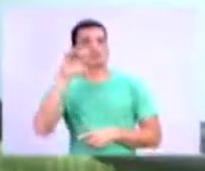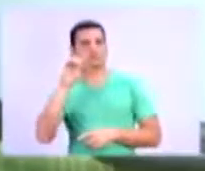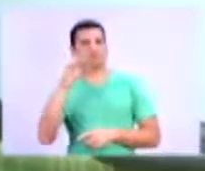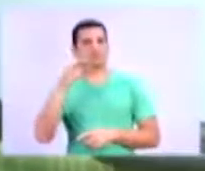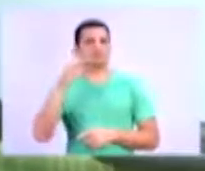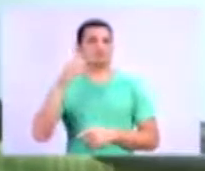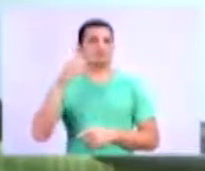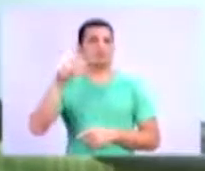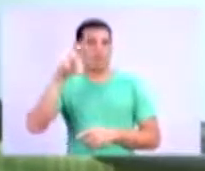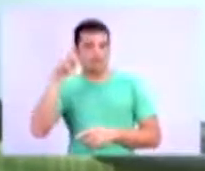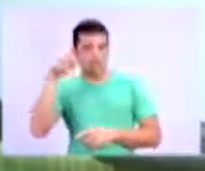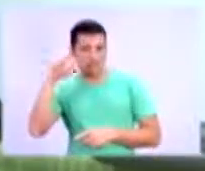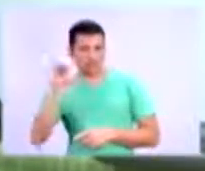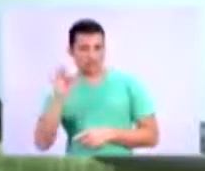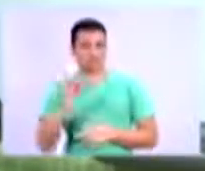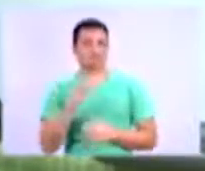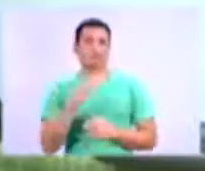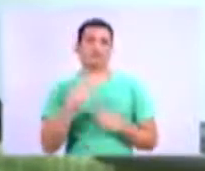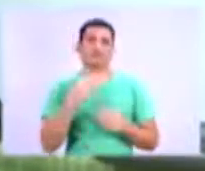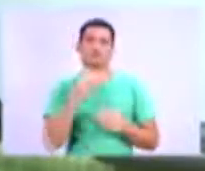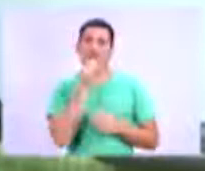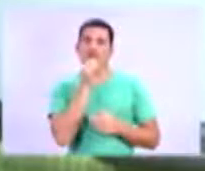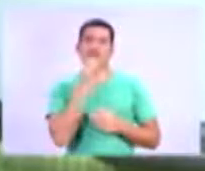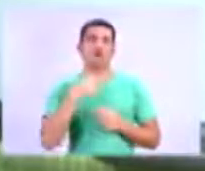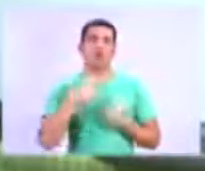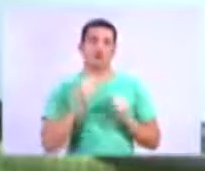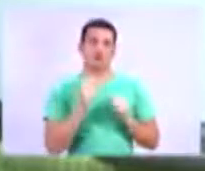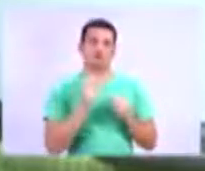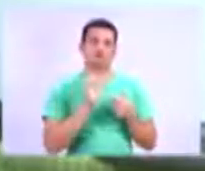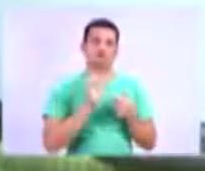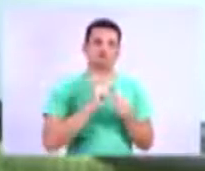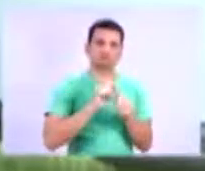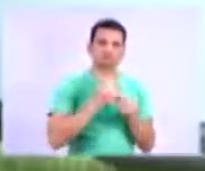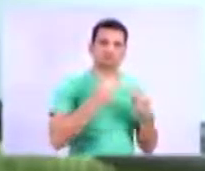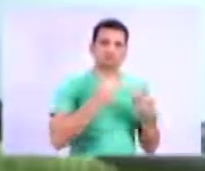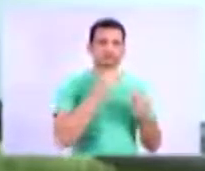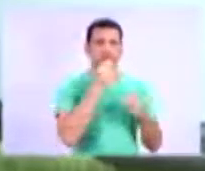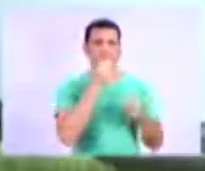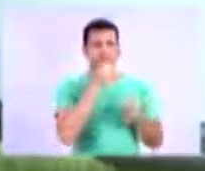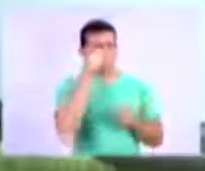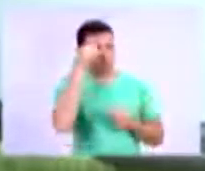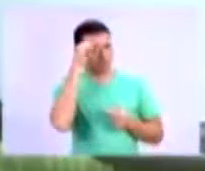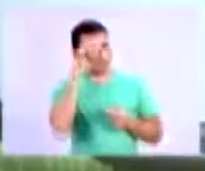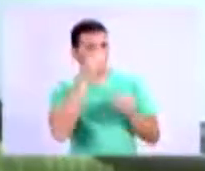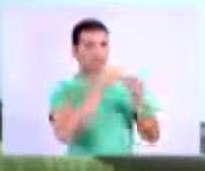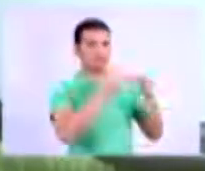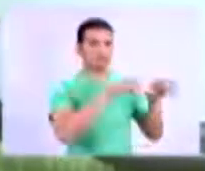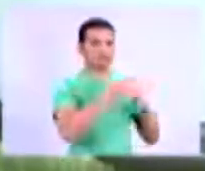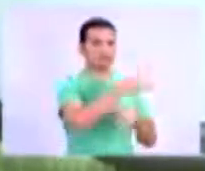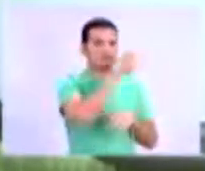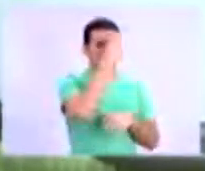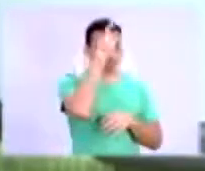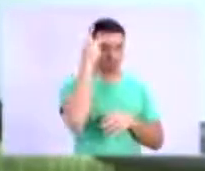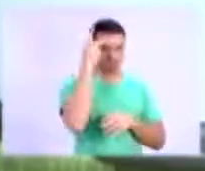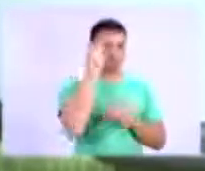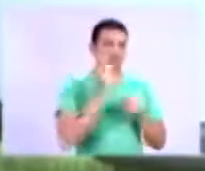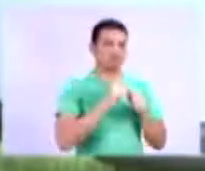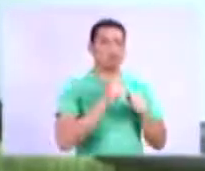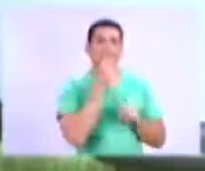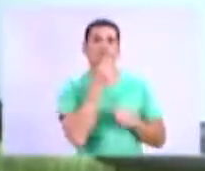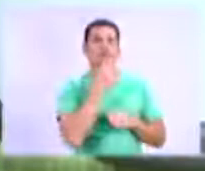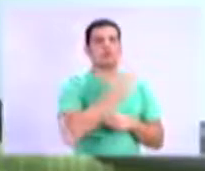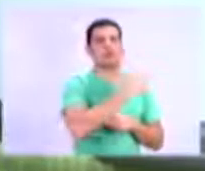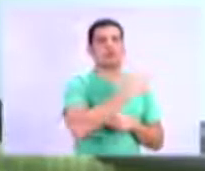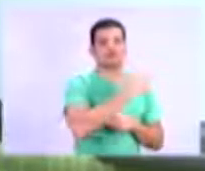de maneira que eu não atinja as outras pessoas ou que eu faça o bem para outra pessoa, como eu posso fazer para qualquer um da